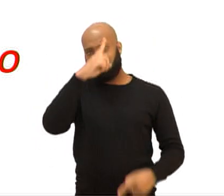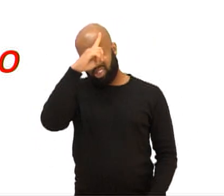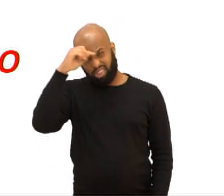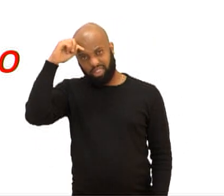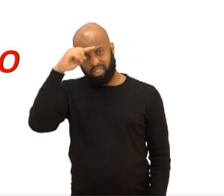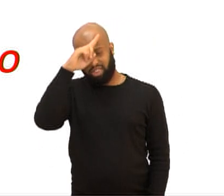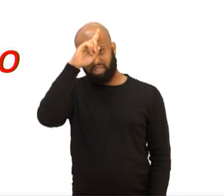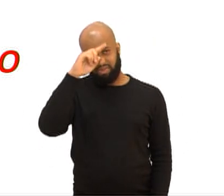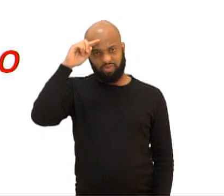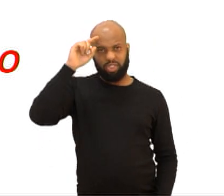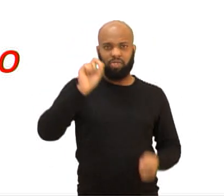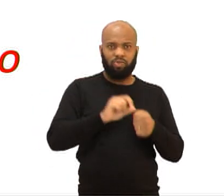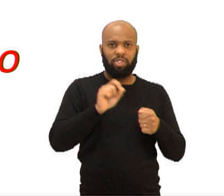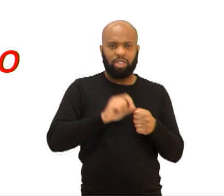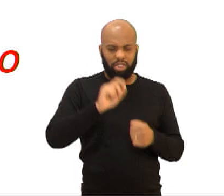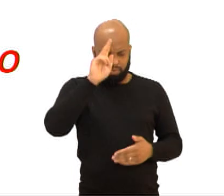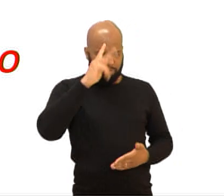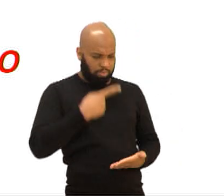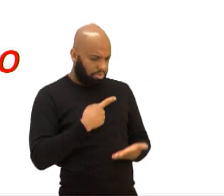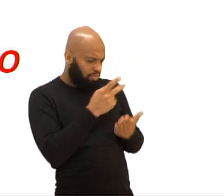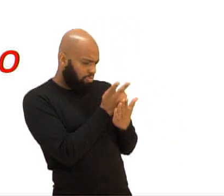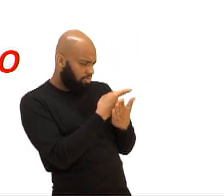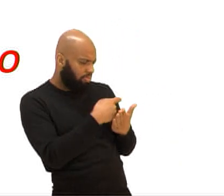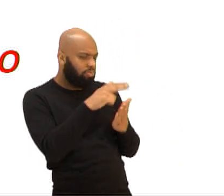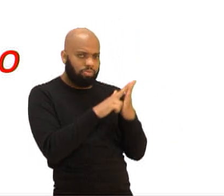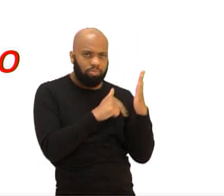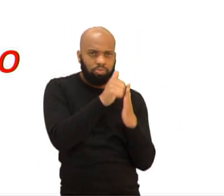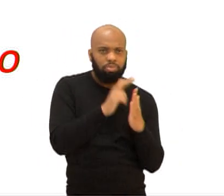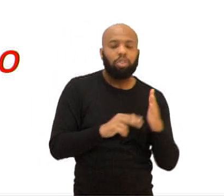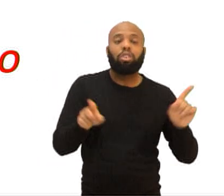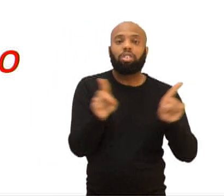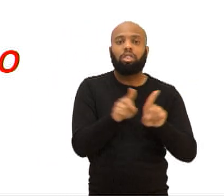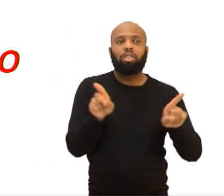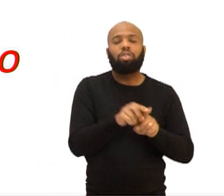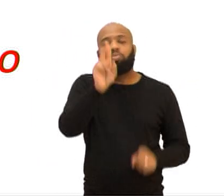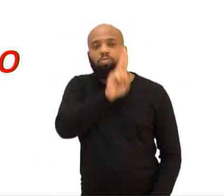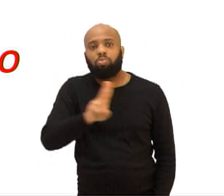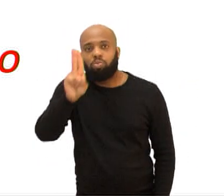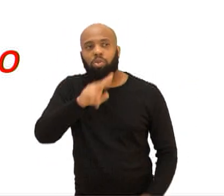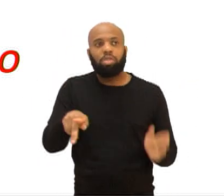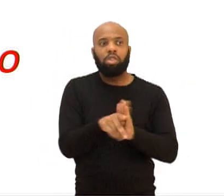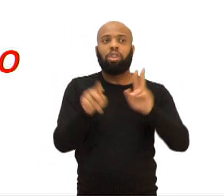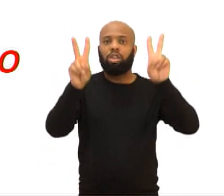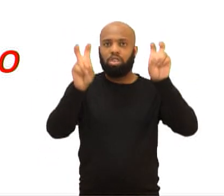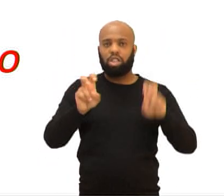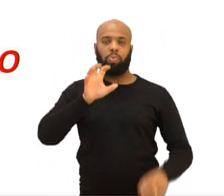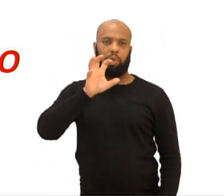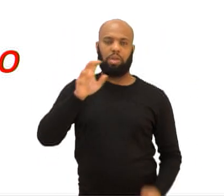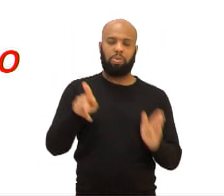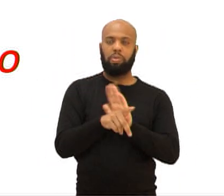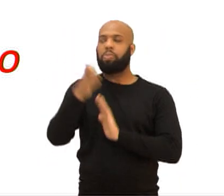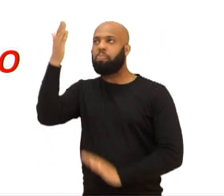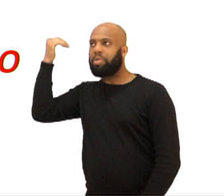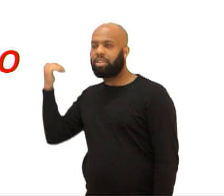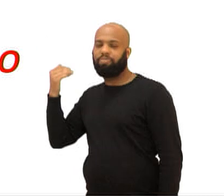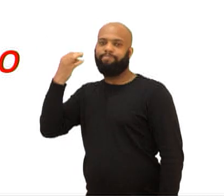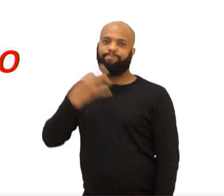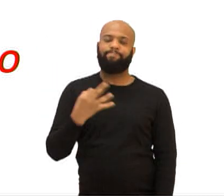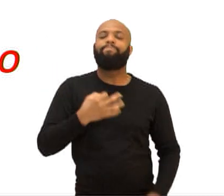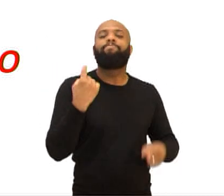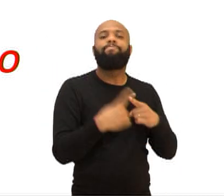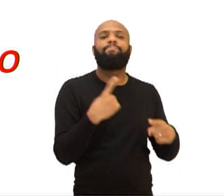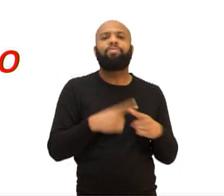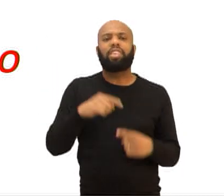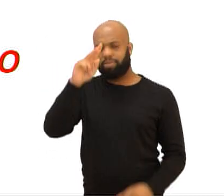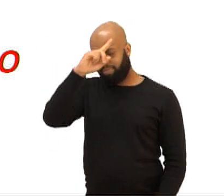ha pintado tantos autorretratos? E nós utilizamos aí no nosso título esse pretérito perfeito, né? Por que a Frida